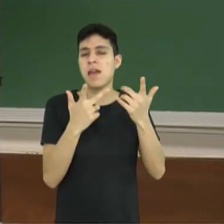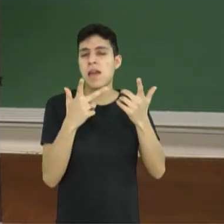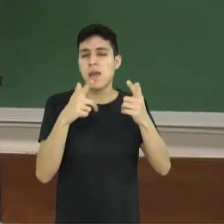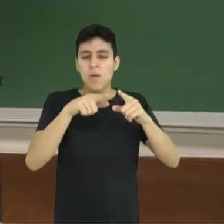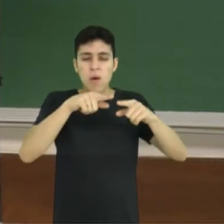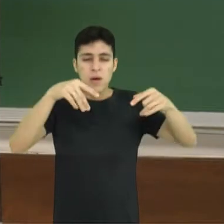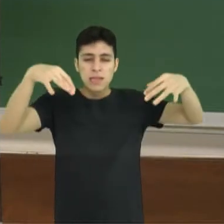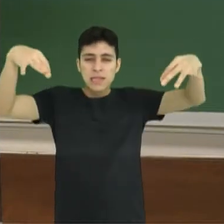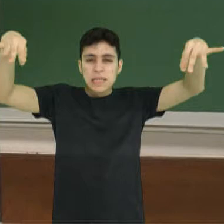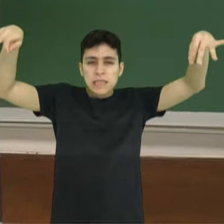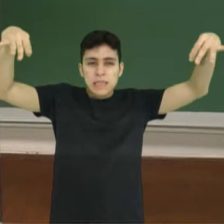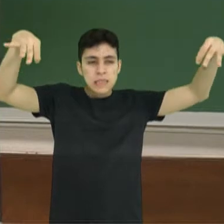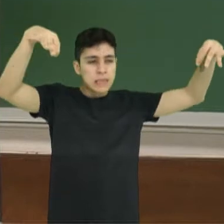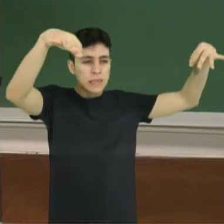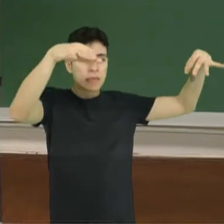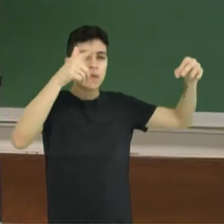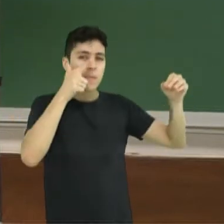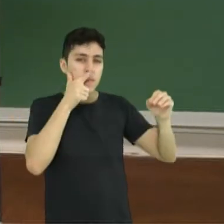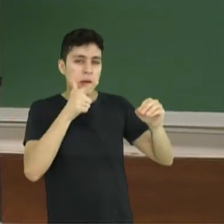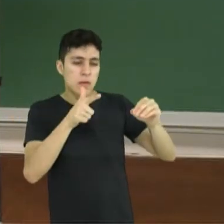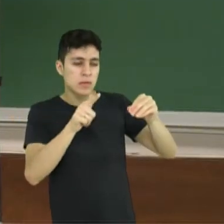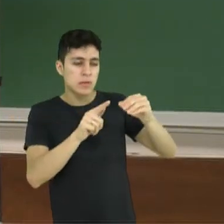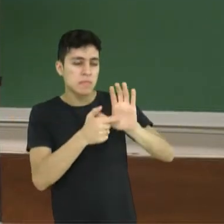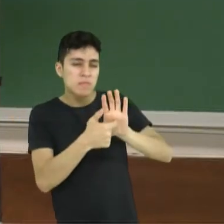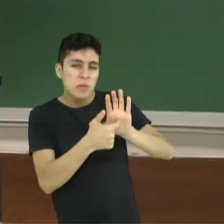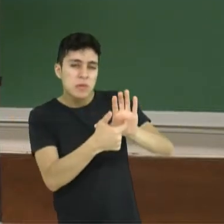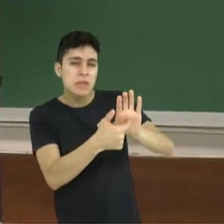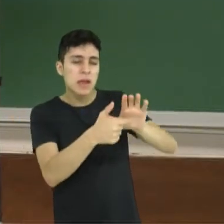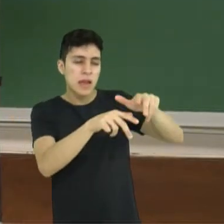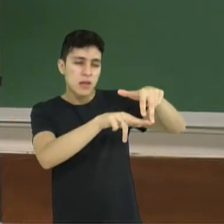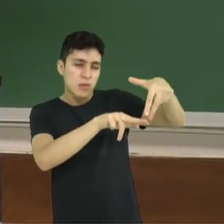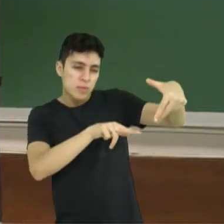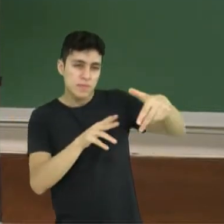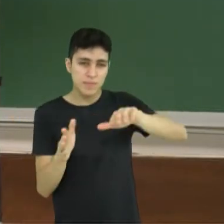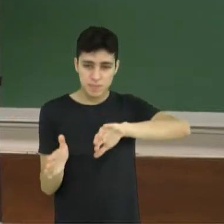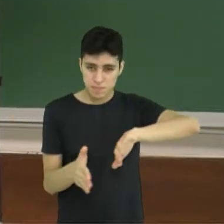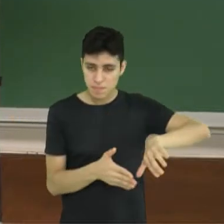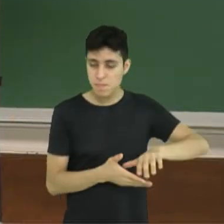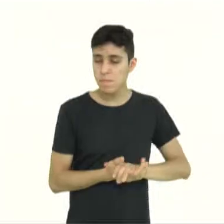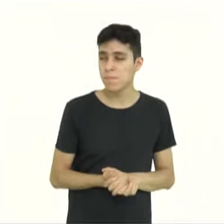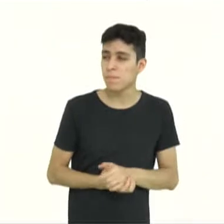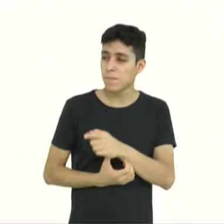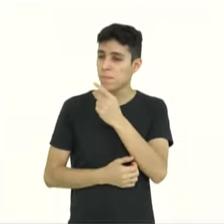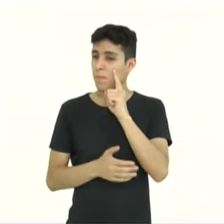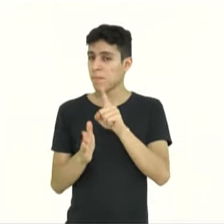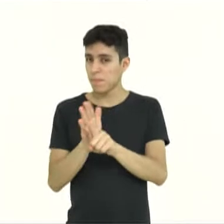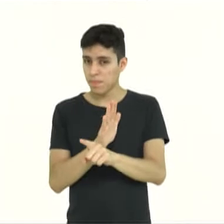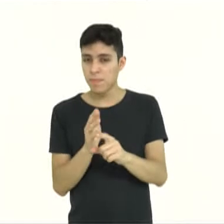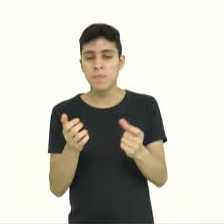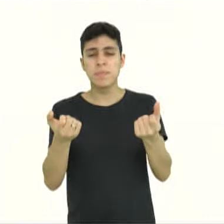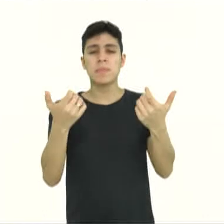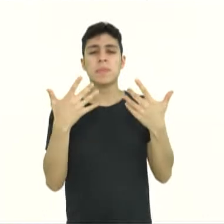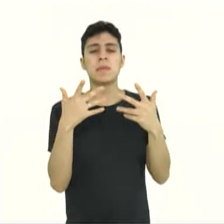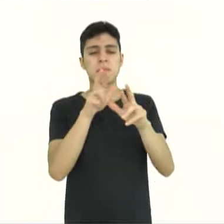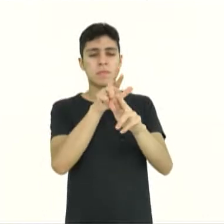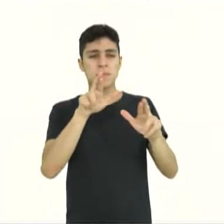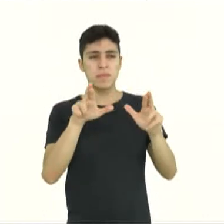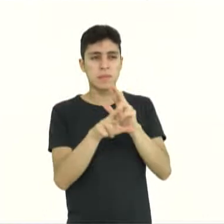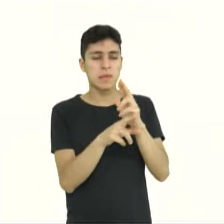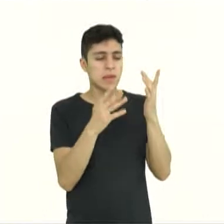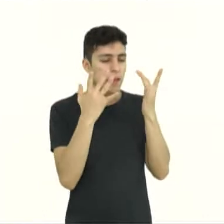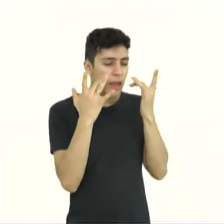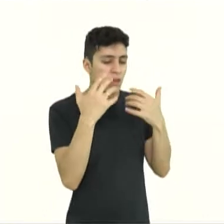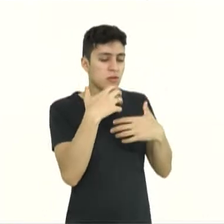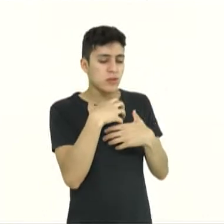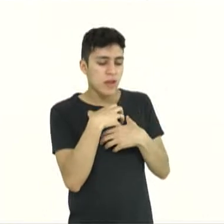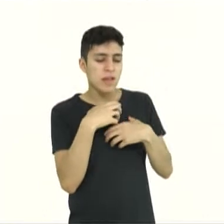sombras, é bem legal. Então vamos lá, de novo agora para um quiz, né? Relacione os teatros de formas